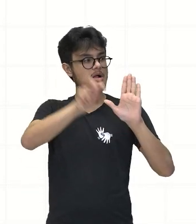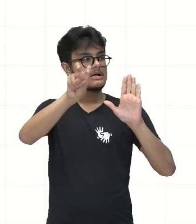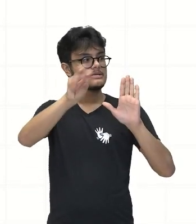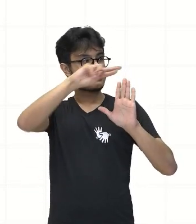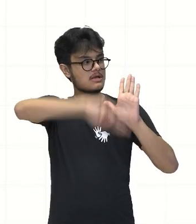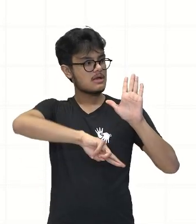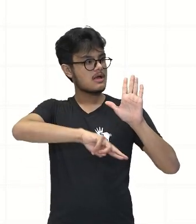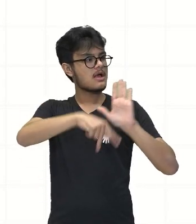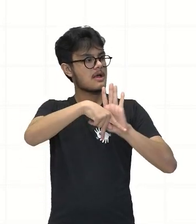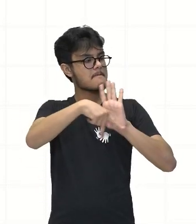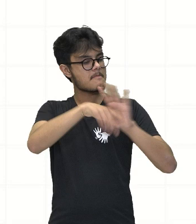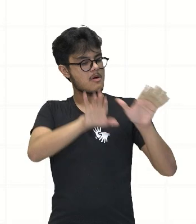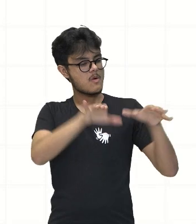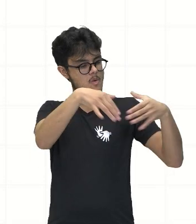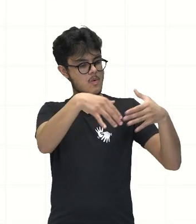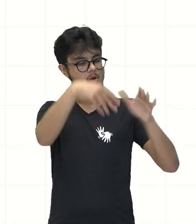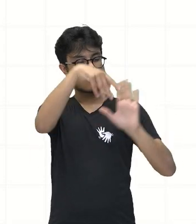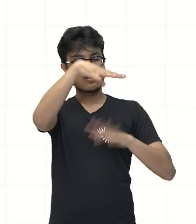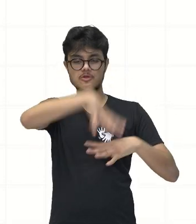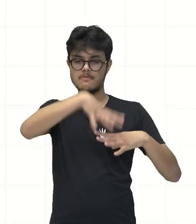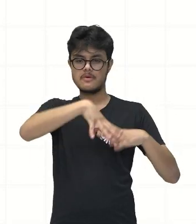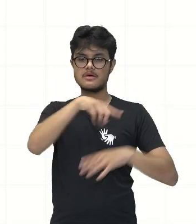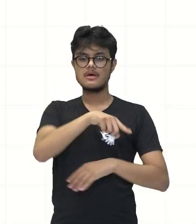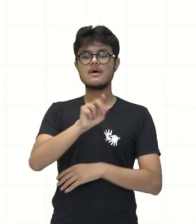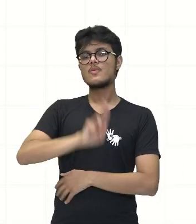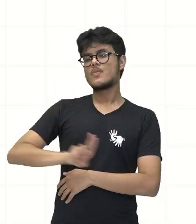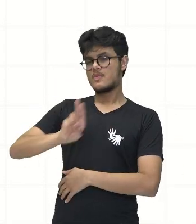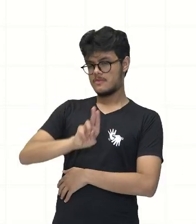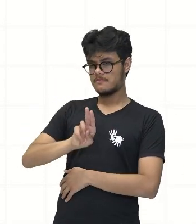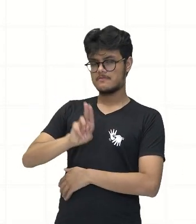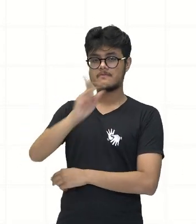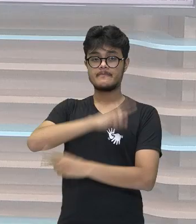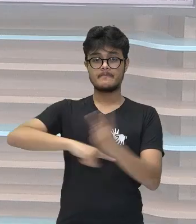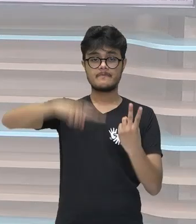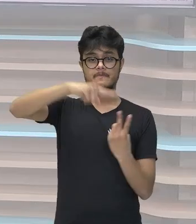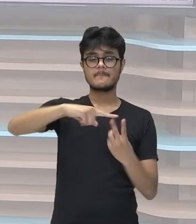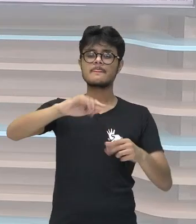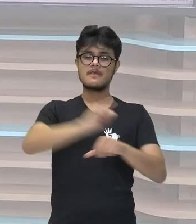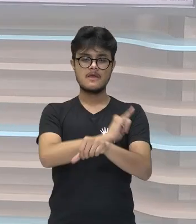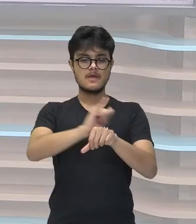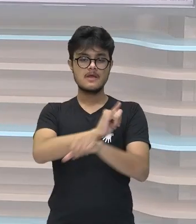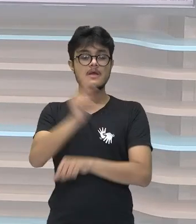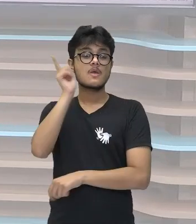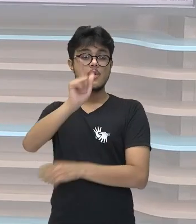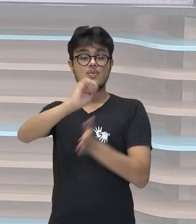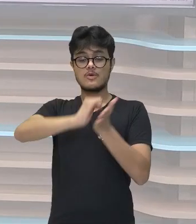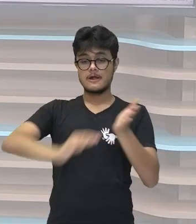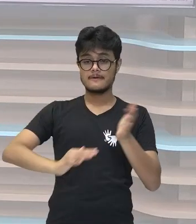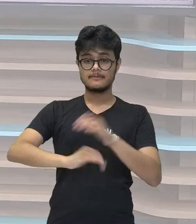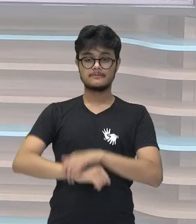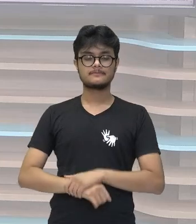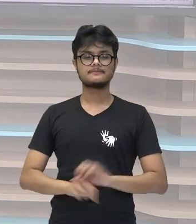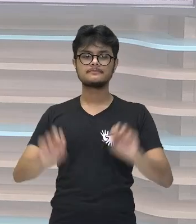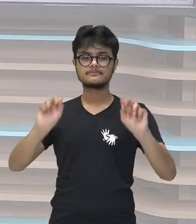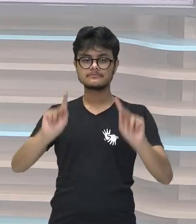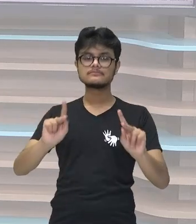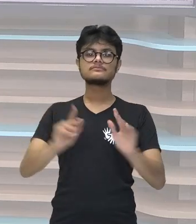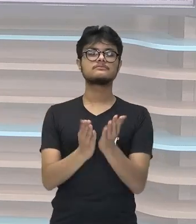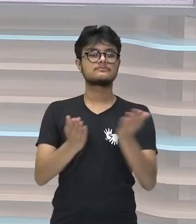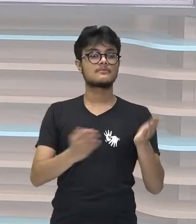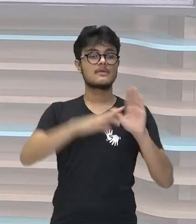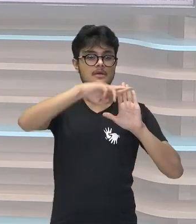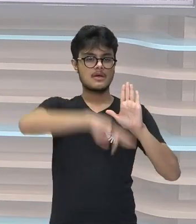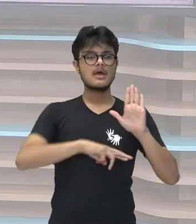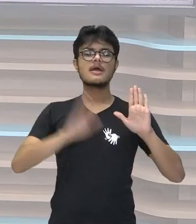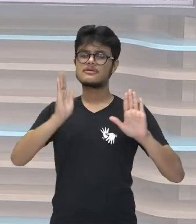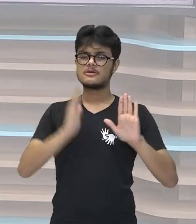recordar algumas propriedades que nós iremos utilizar como ferramenta, Beleza? Então, essas propriedades que